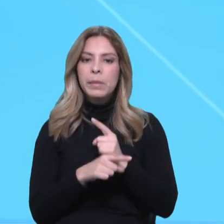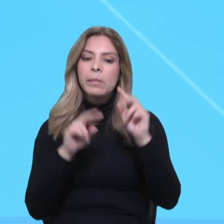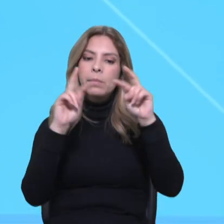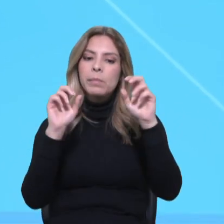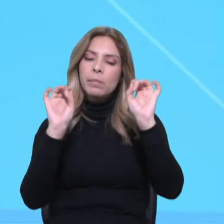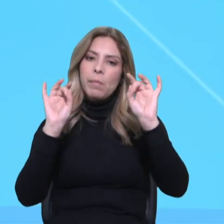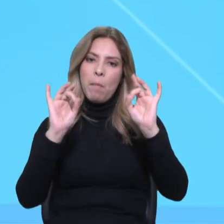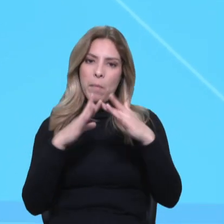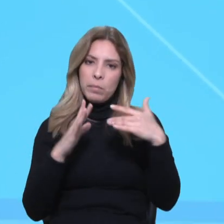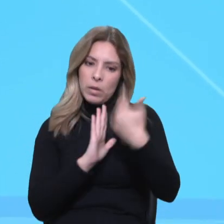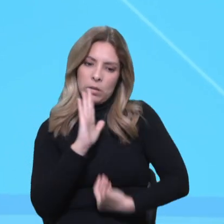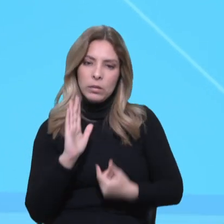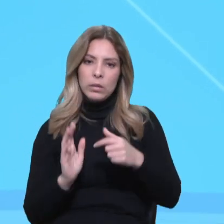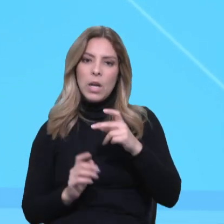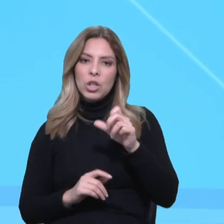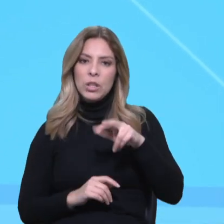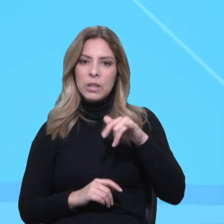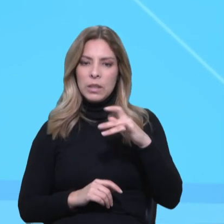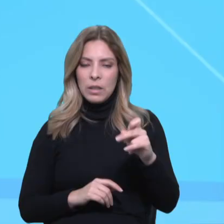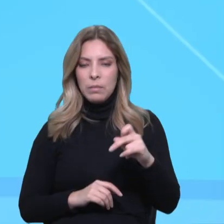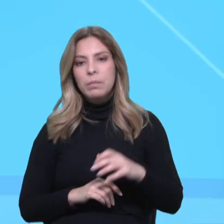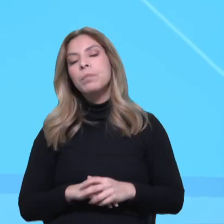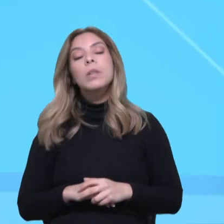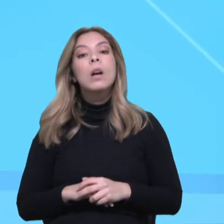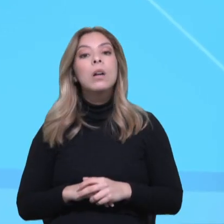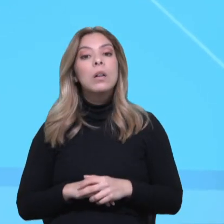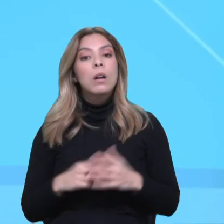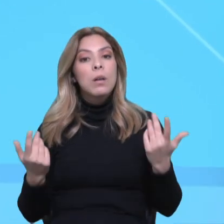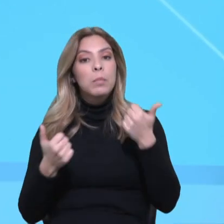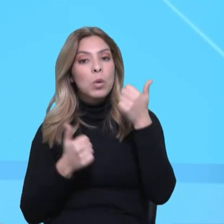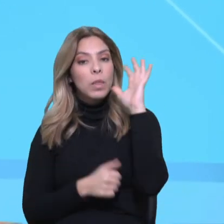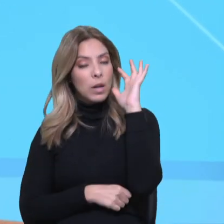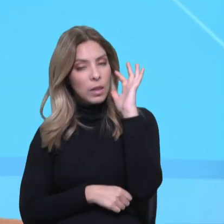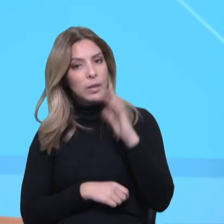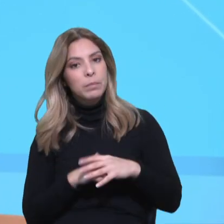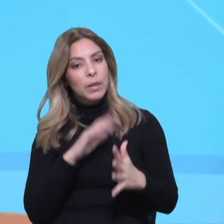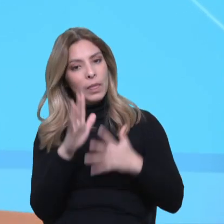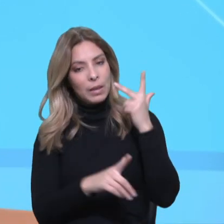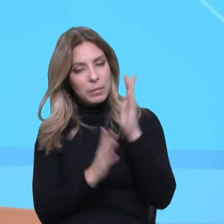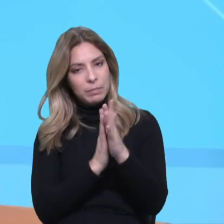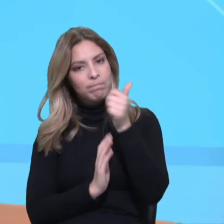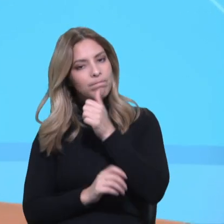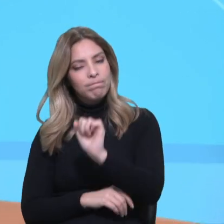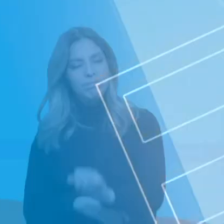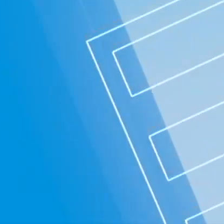de informação da Agência Eclésia. Desejamos-lhe uma excelente tarde. Até amanhã, se Deus quiser.